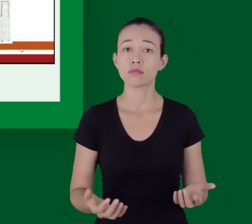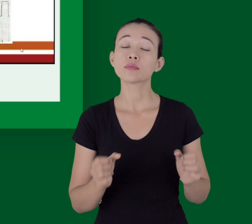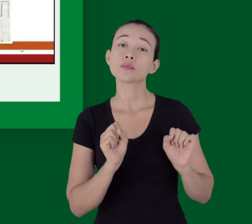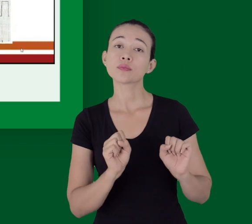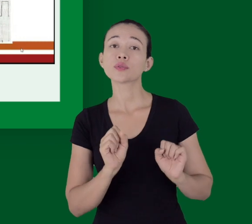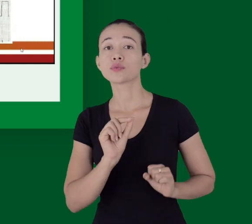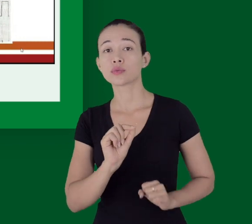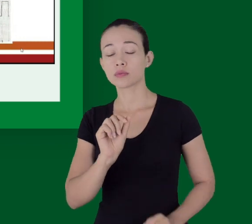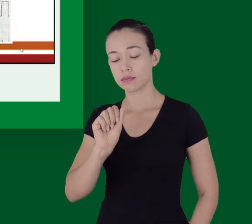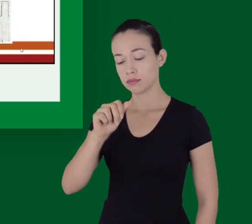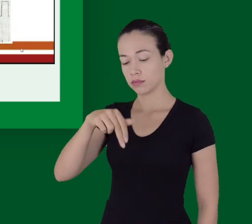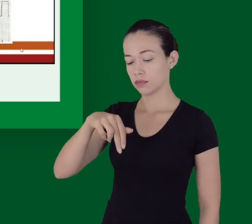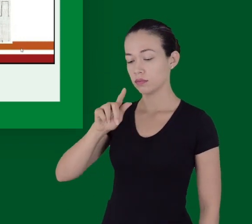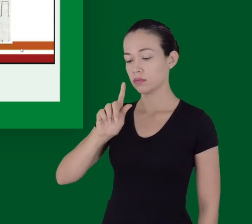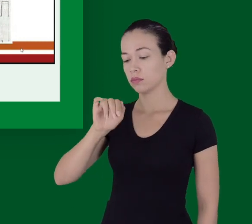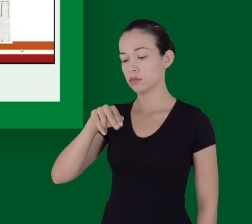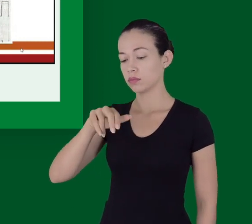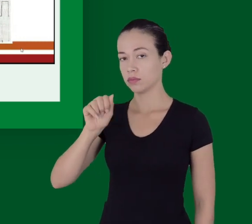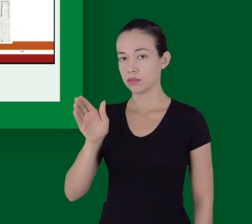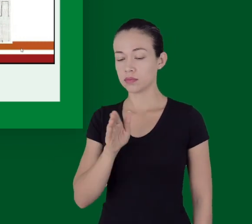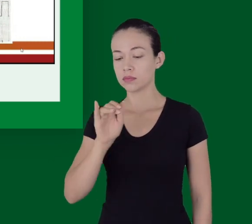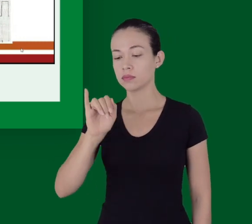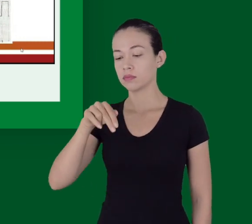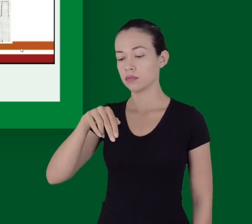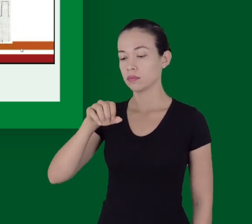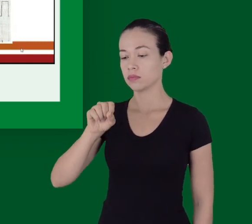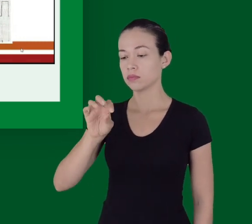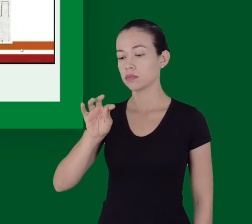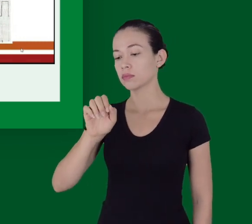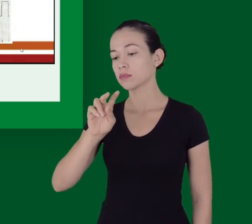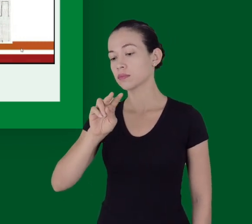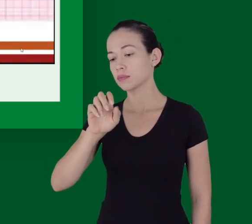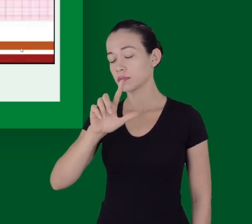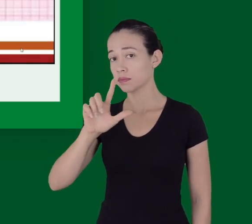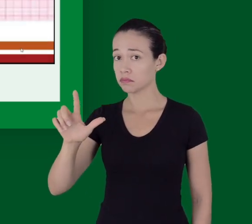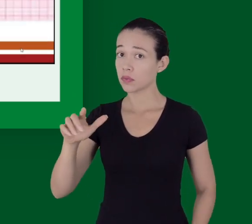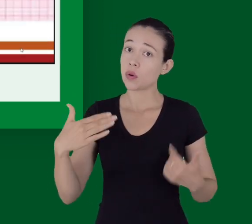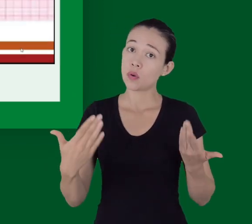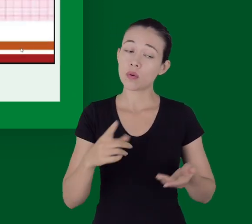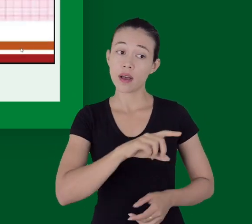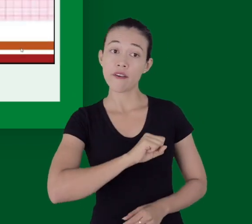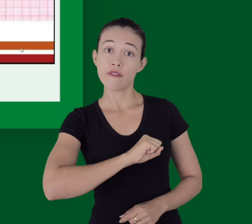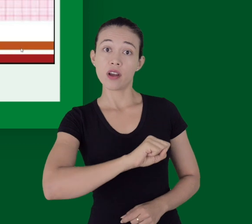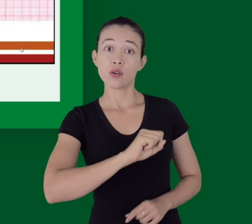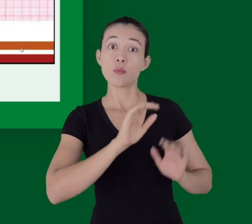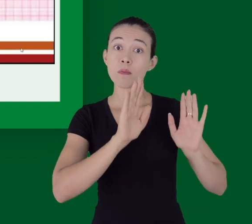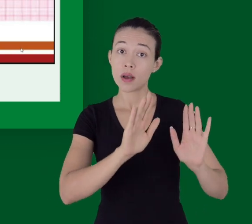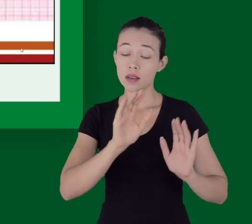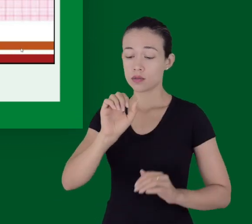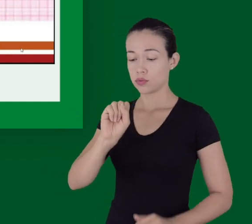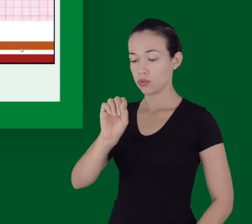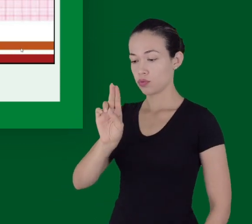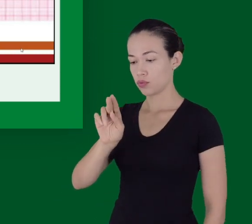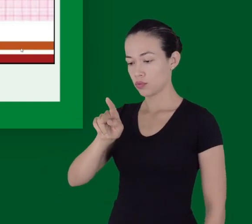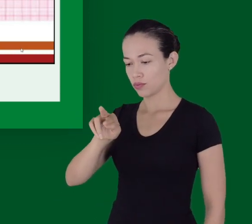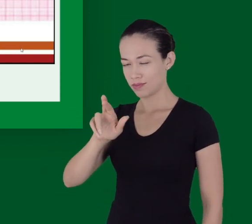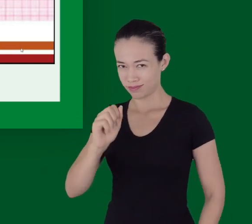pensar ou numa angina instável, ou num infarto sem supra, mas com supra não é, tá? Esse elétron tem